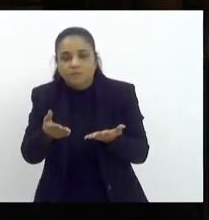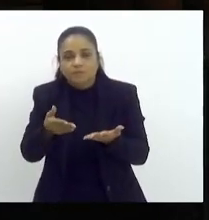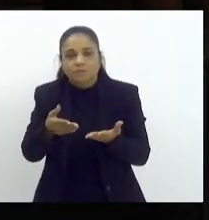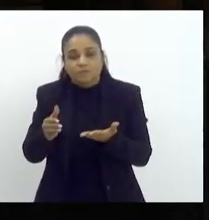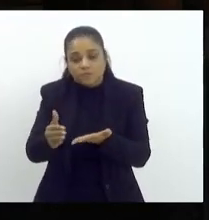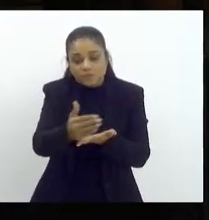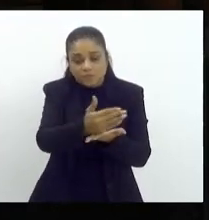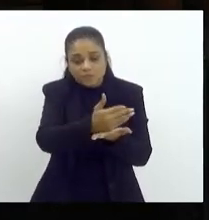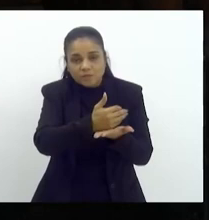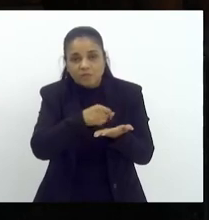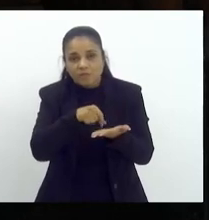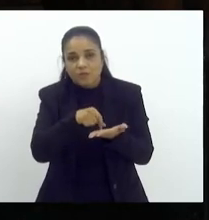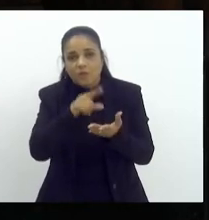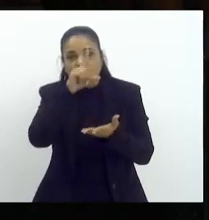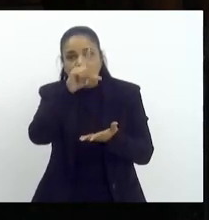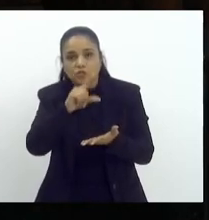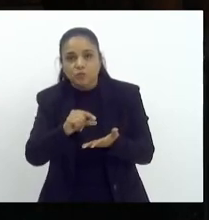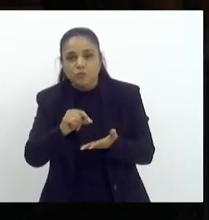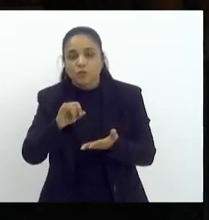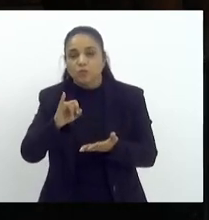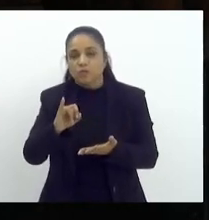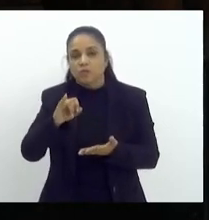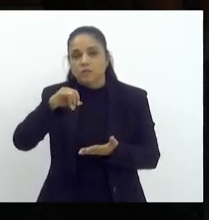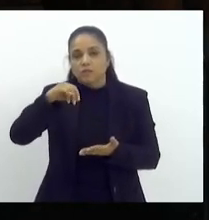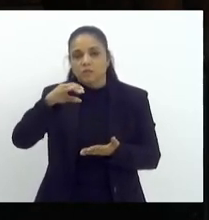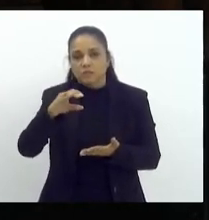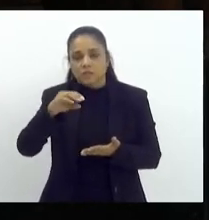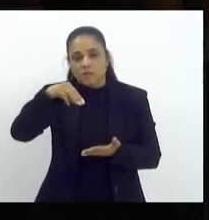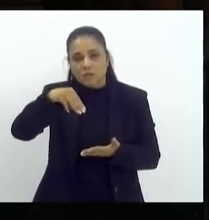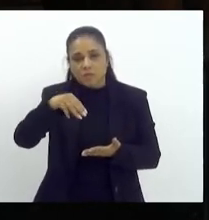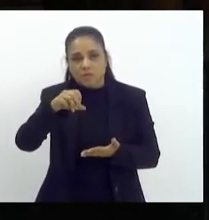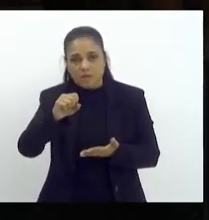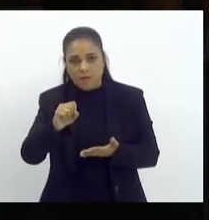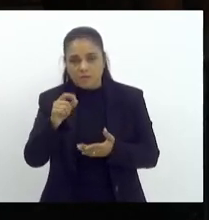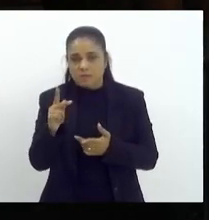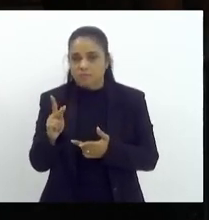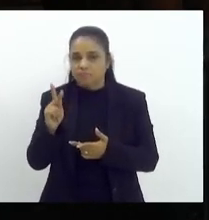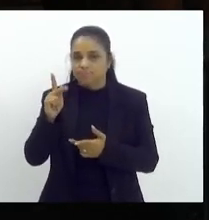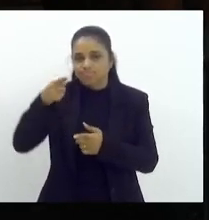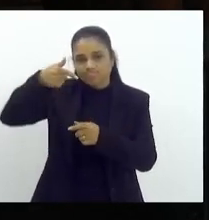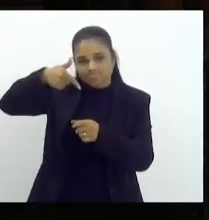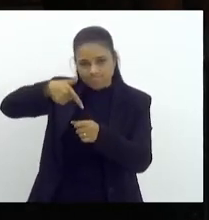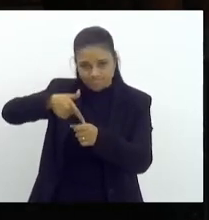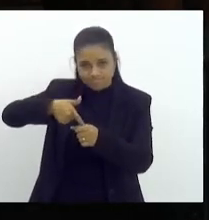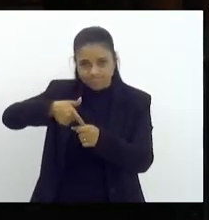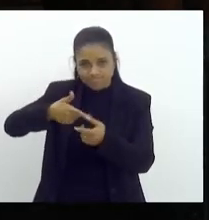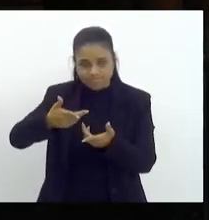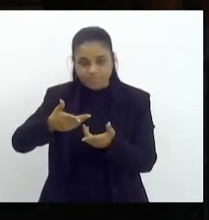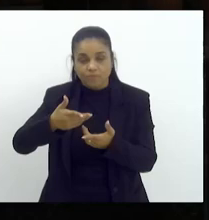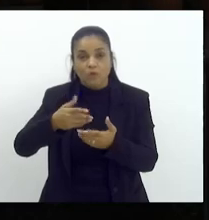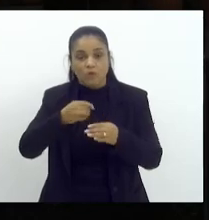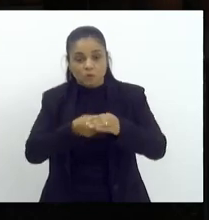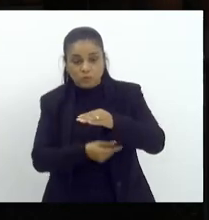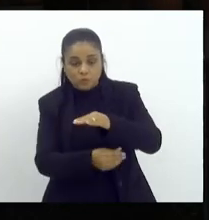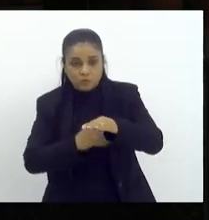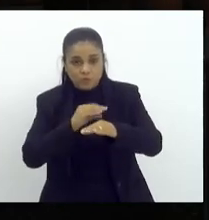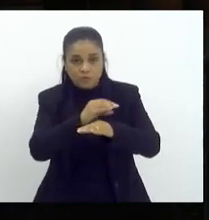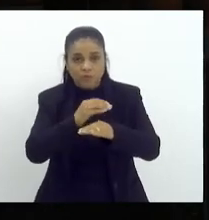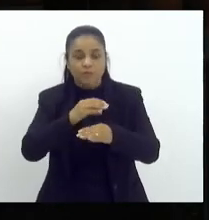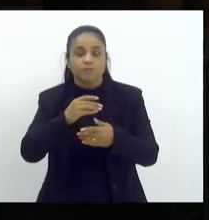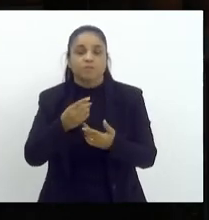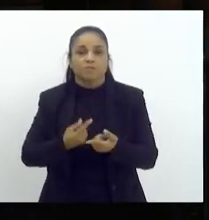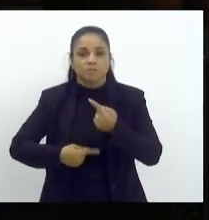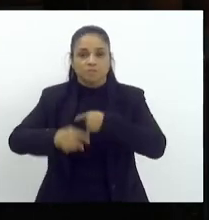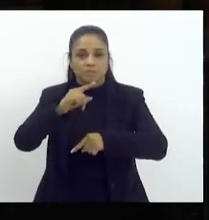em decorrência da diminuição do cms nos combustíveis programa do supera RJ foi entabulado